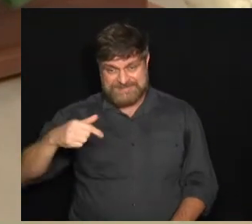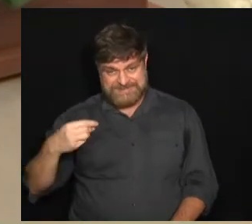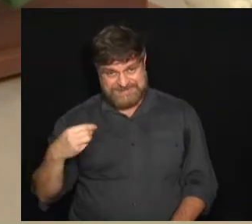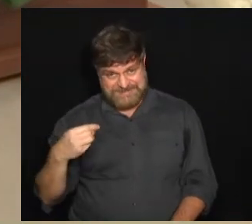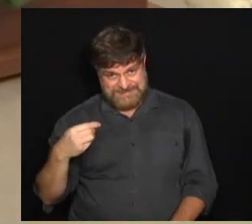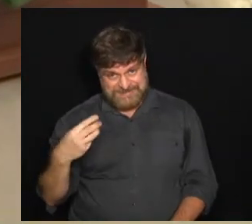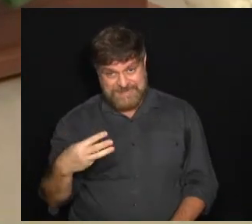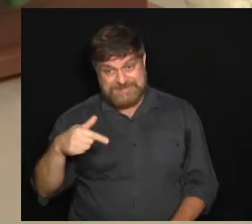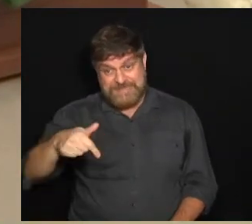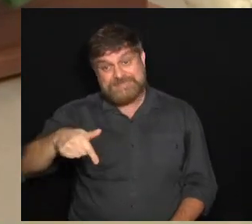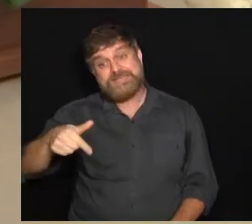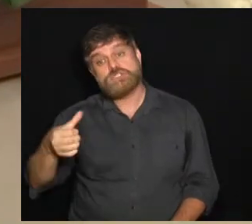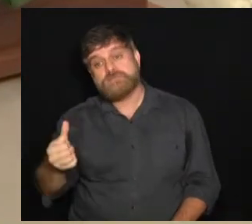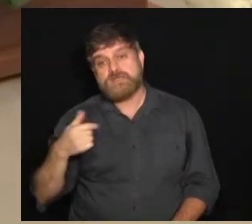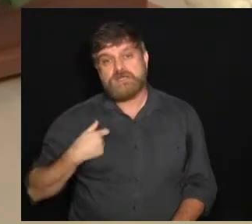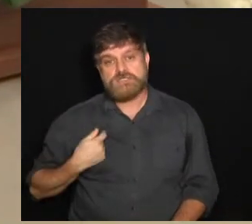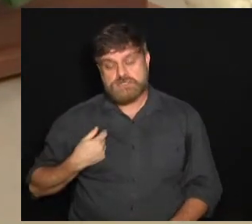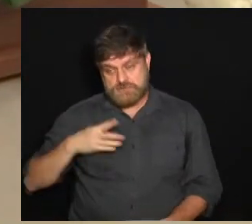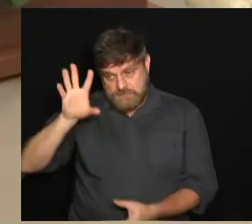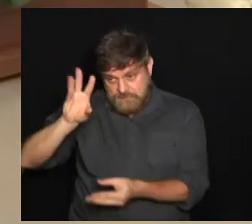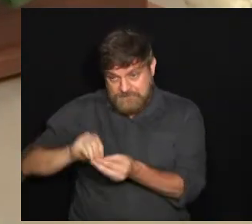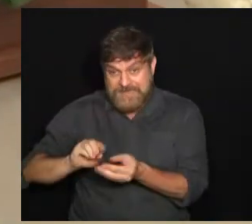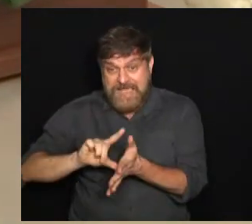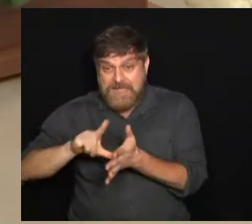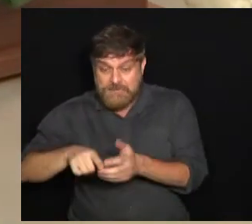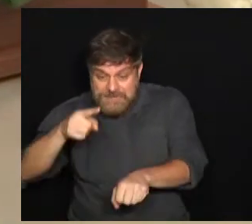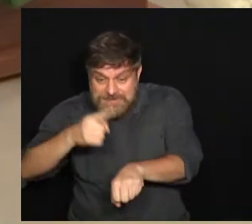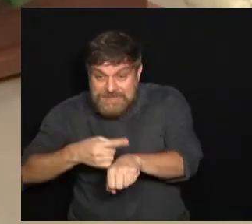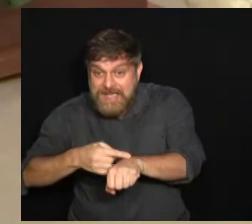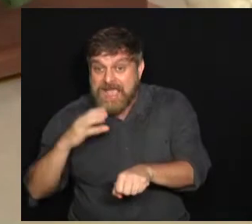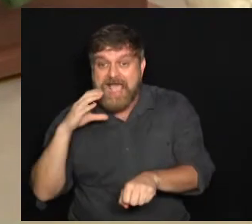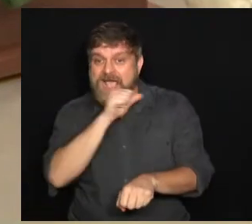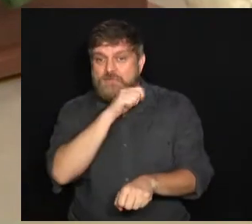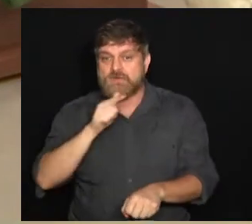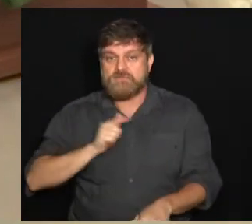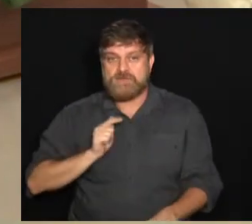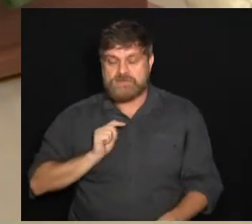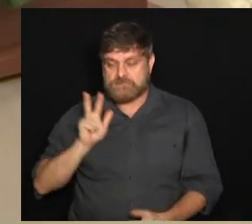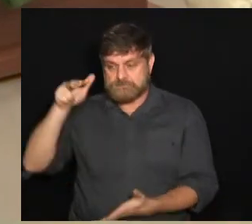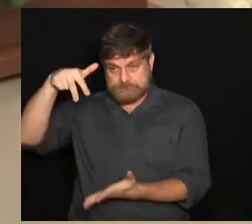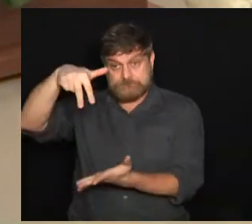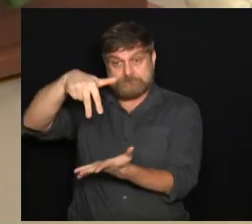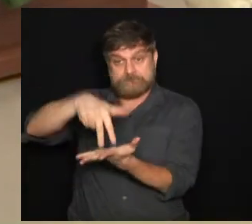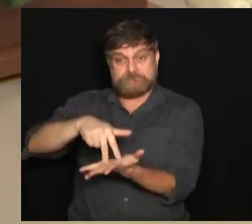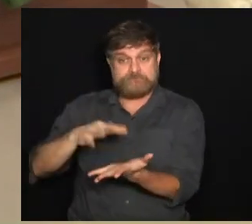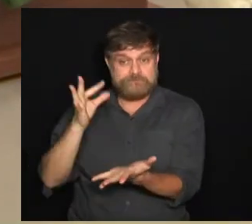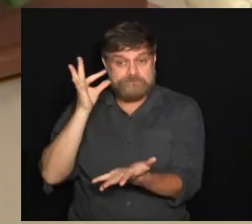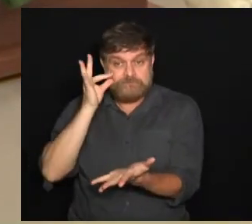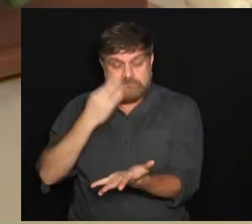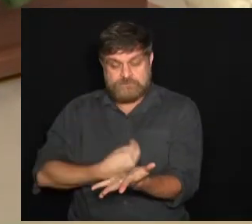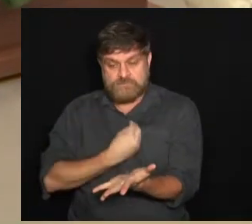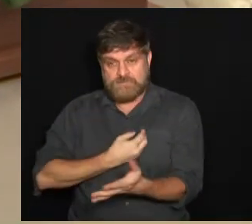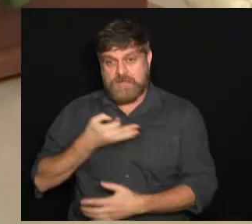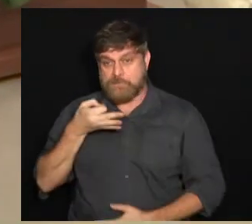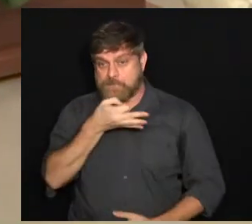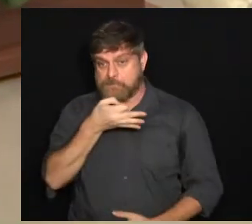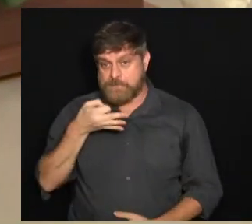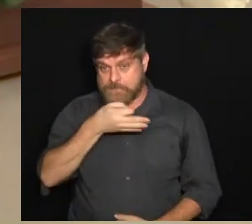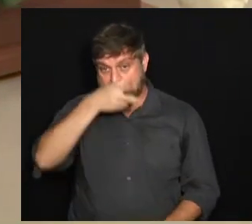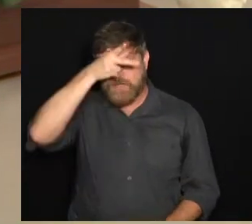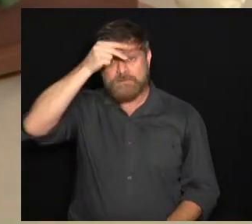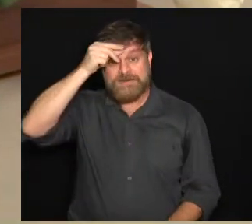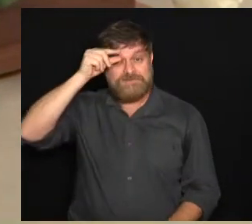gente vai interromper o boletim, mas fique atento, dentro de instantes nós teremos aqui na Câmara Municipal o pronunciamento do prefeito